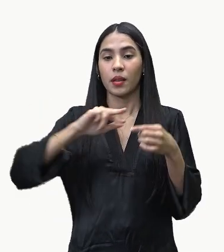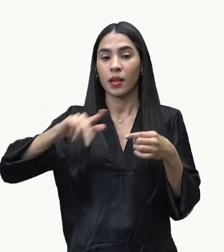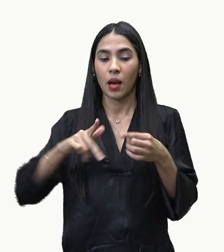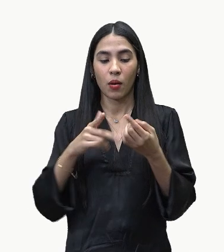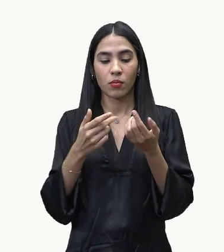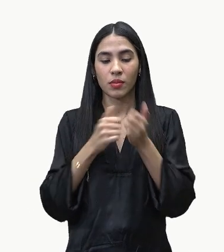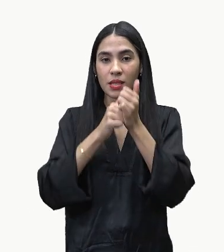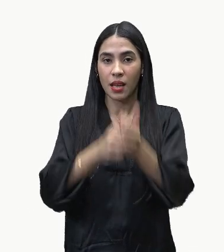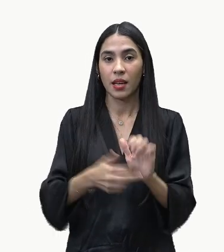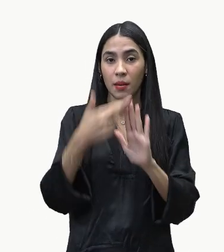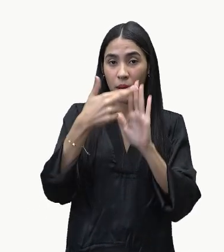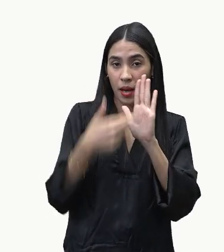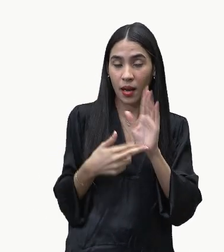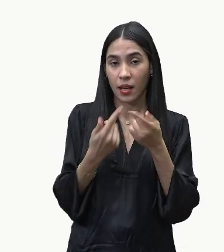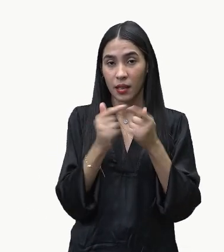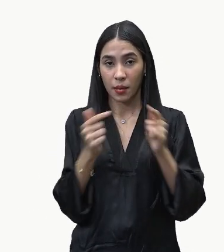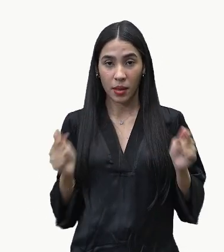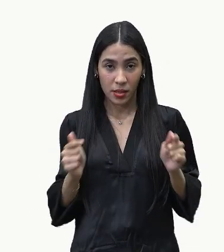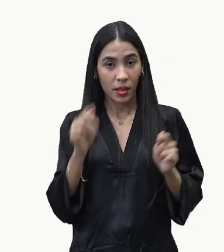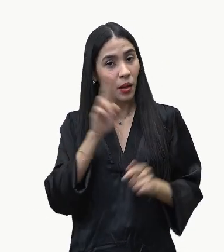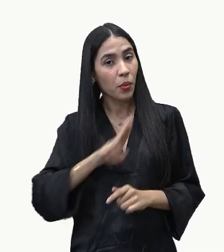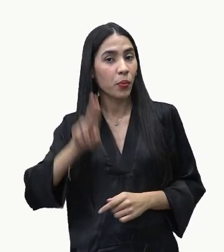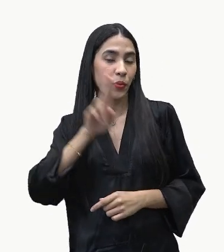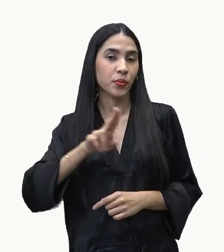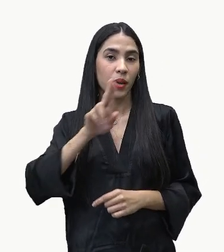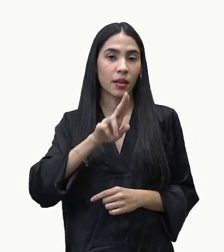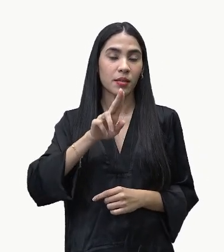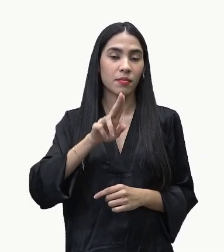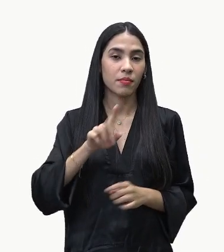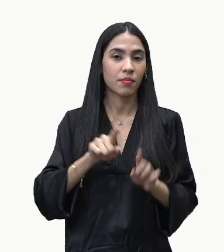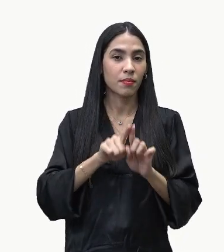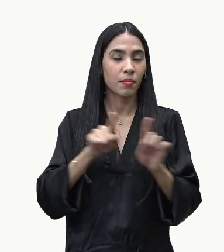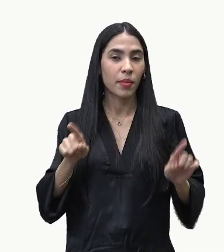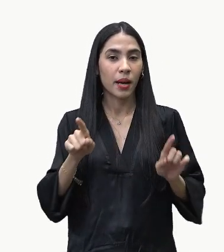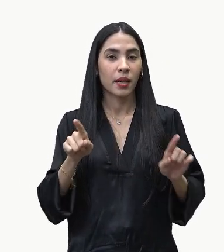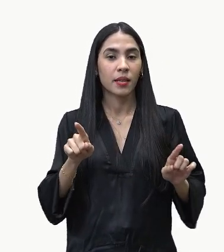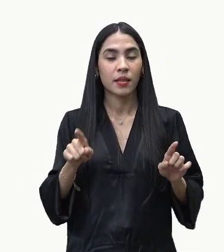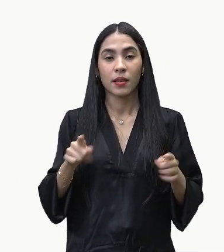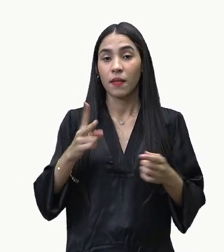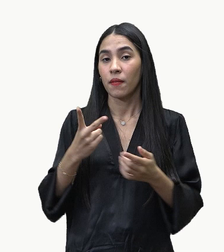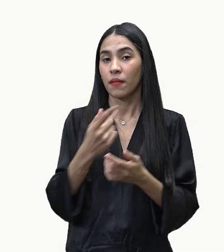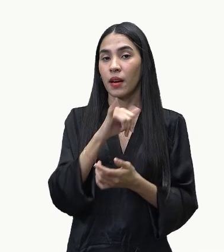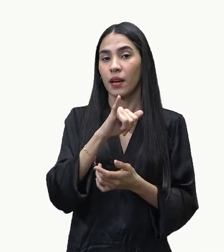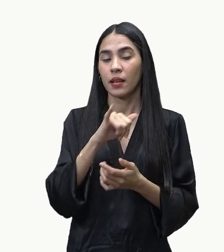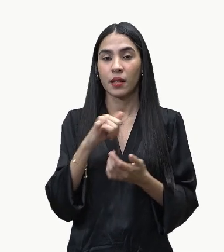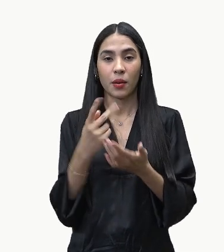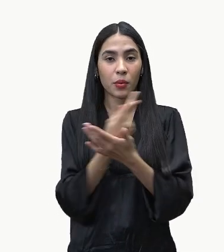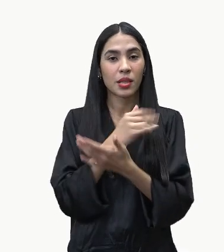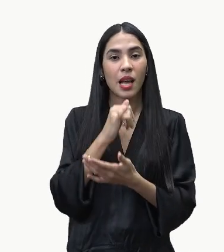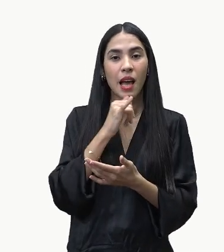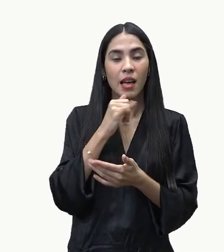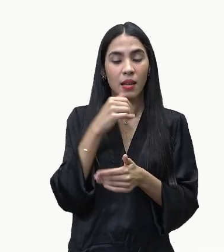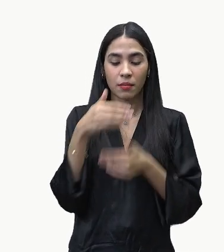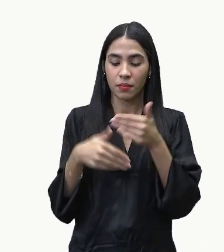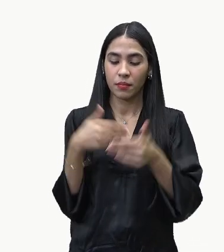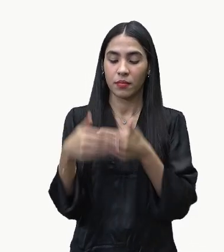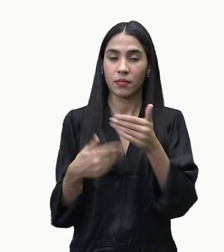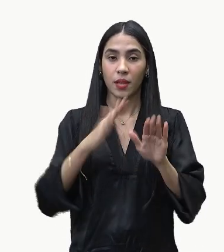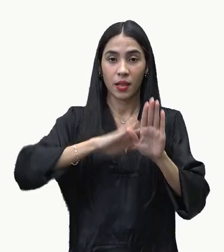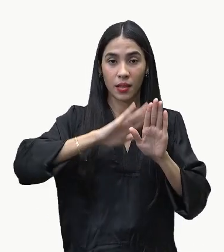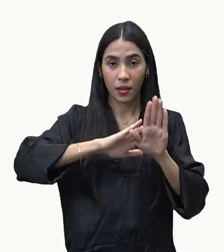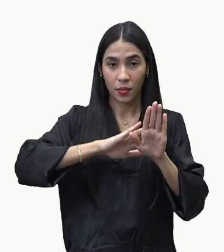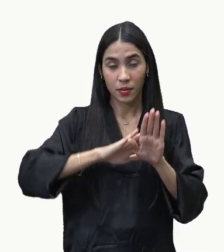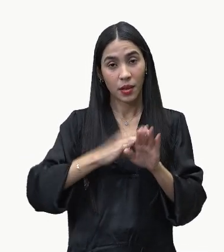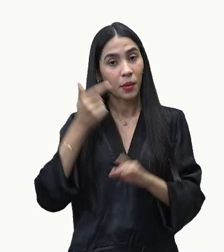as regras gramaticais, usuais, né? Ela vai ocorrer de forma ideológica. E,